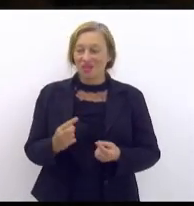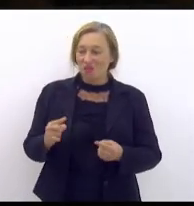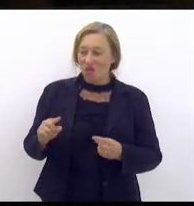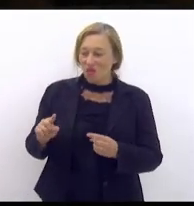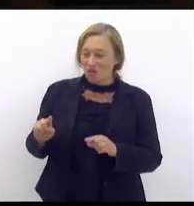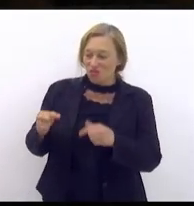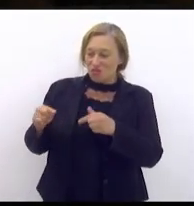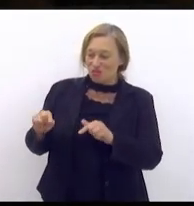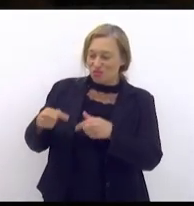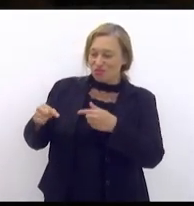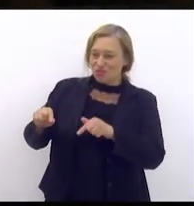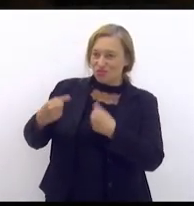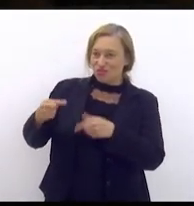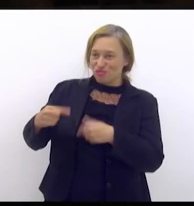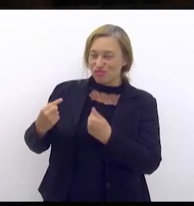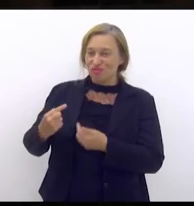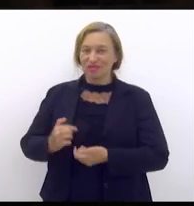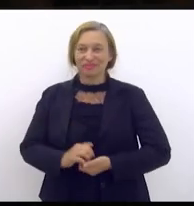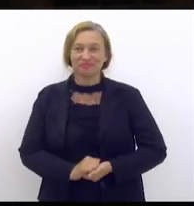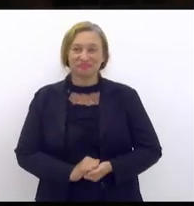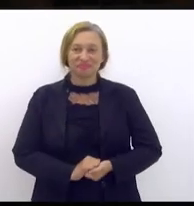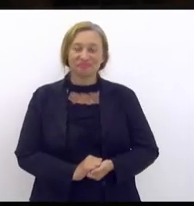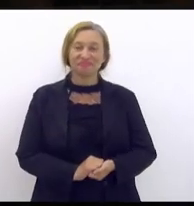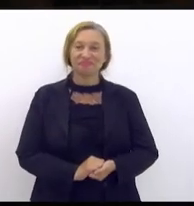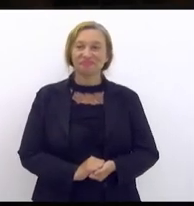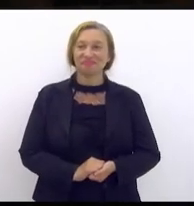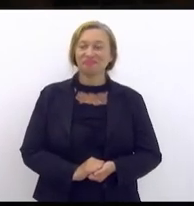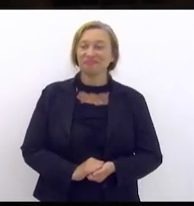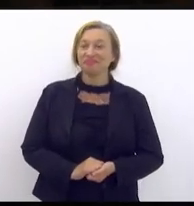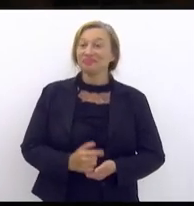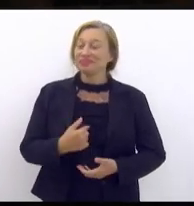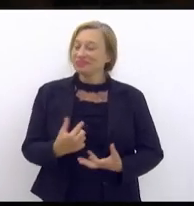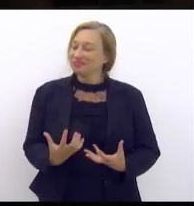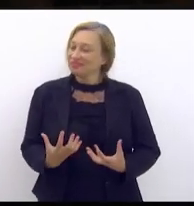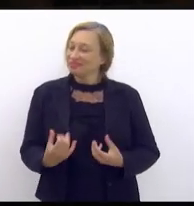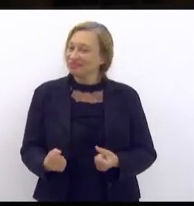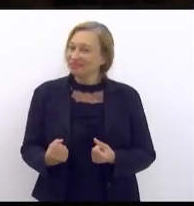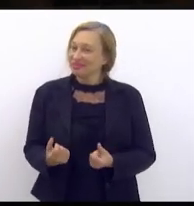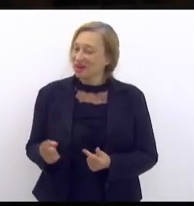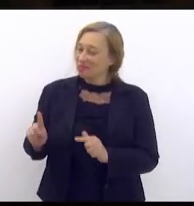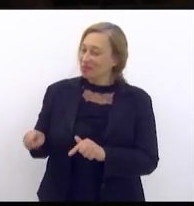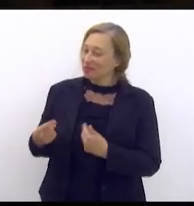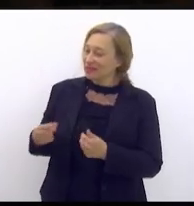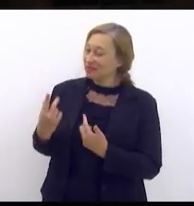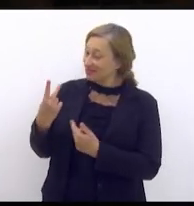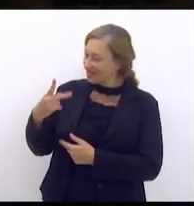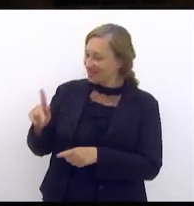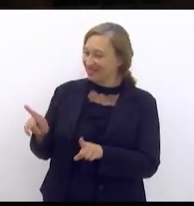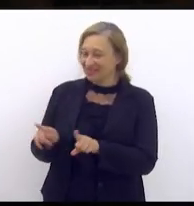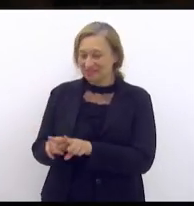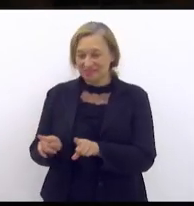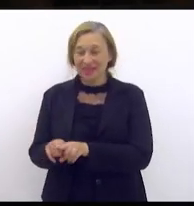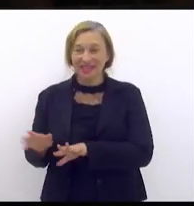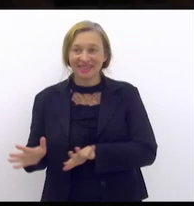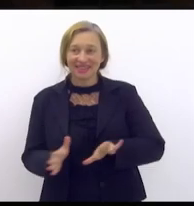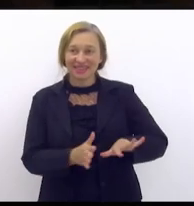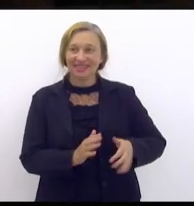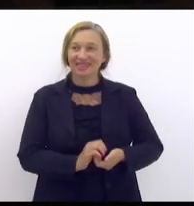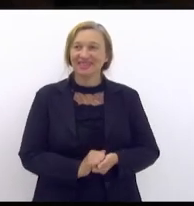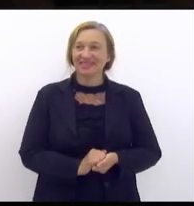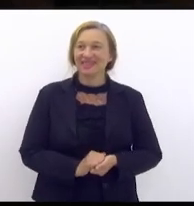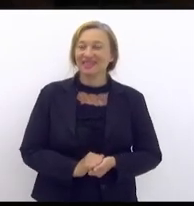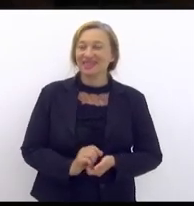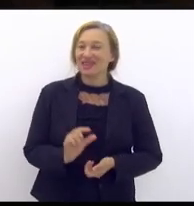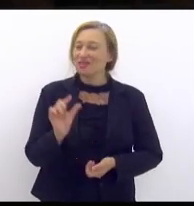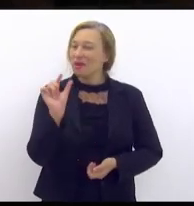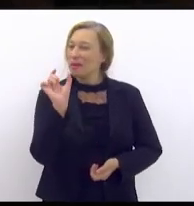provocativa ligada. E vou aceitar a provocação do mesmo. Por causa de um trecho da